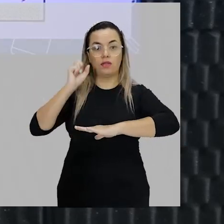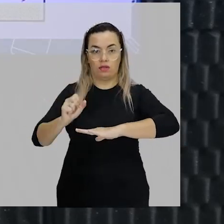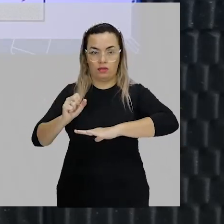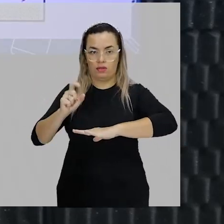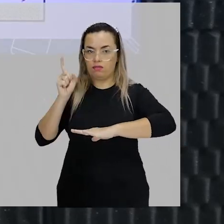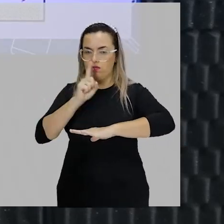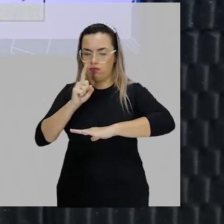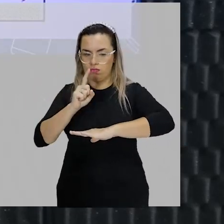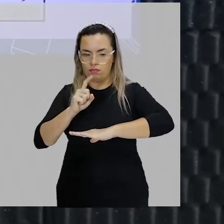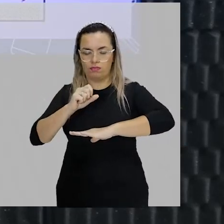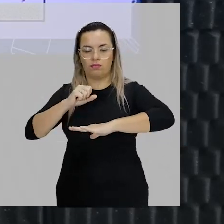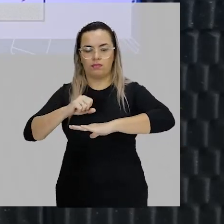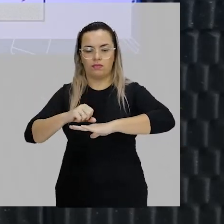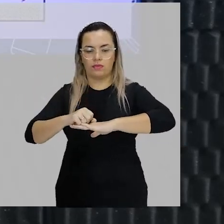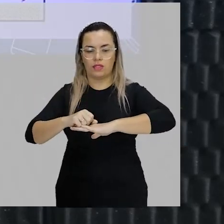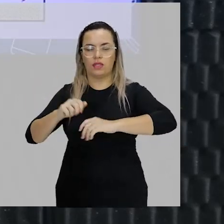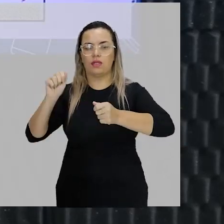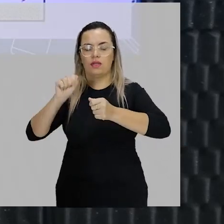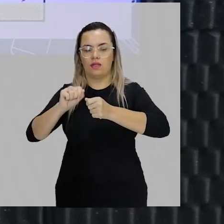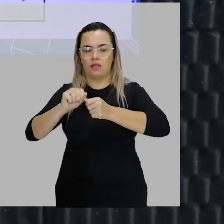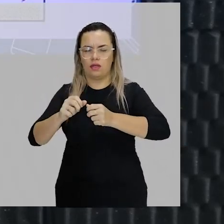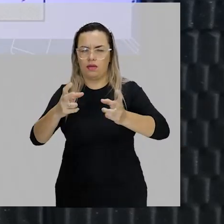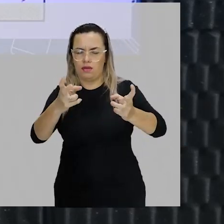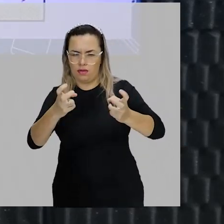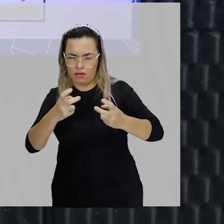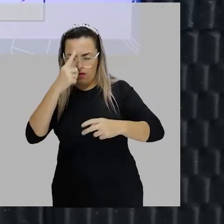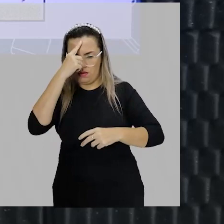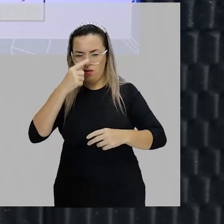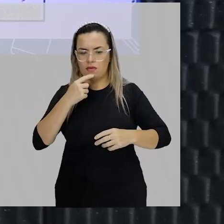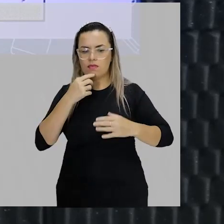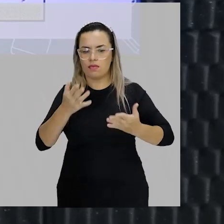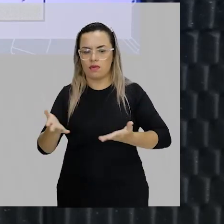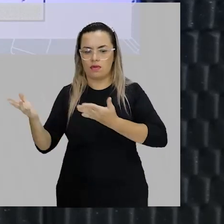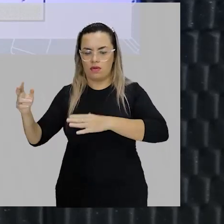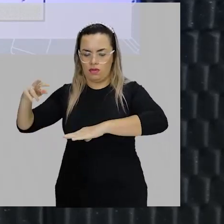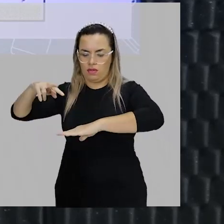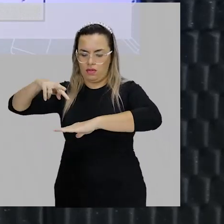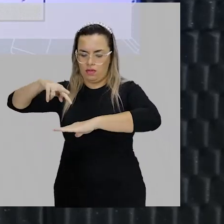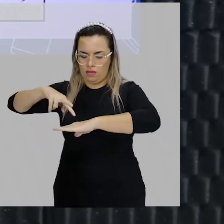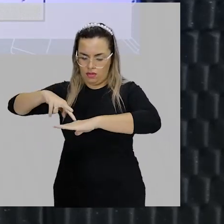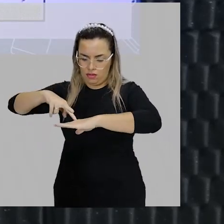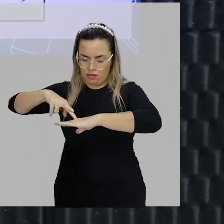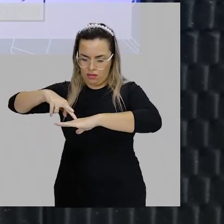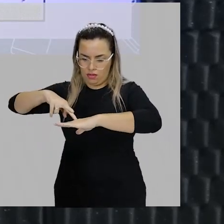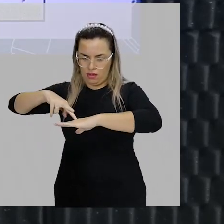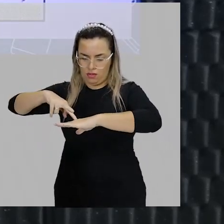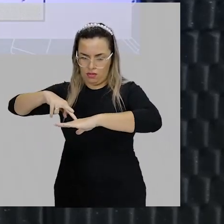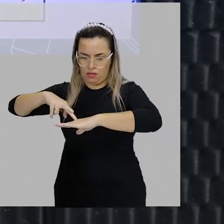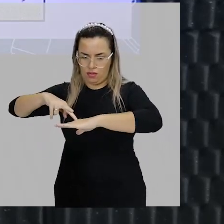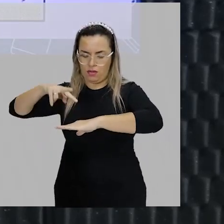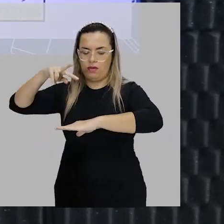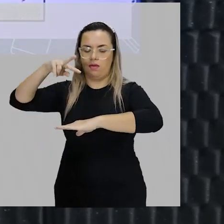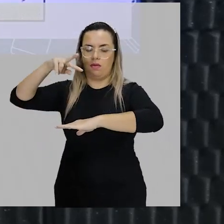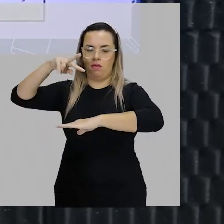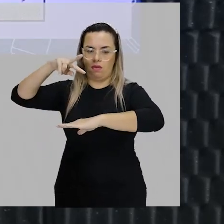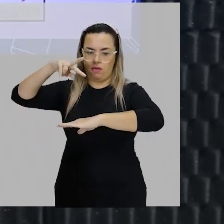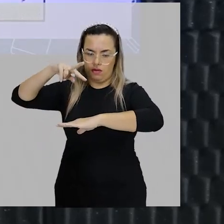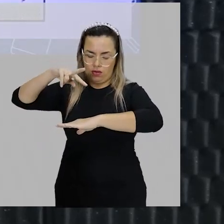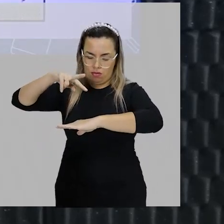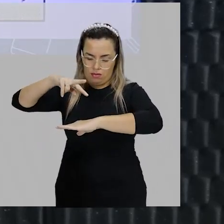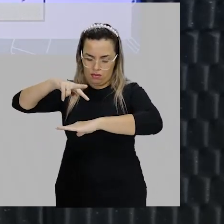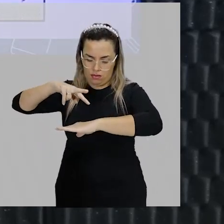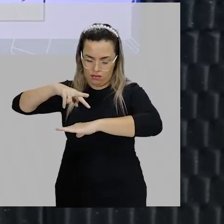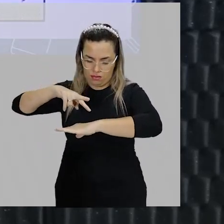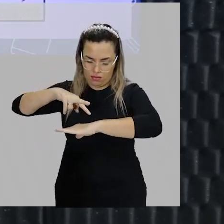vocês perceberem, ele realiza o primeiro salto com a perna esquerda. O segundo salto também